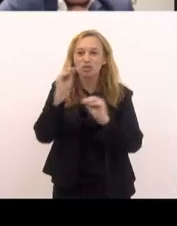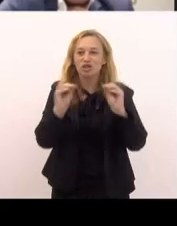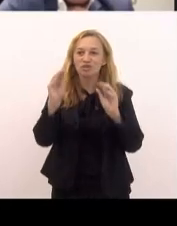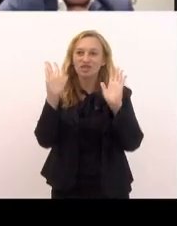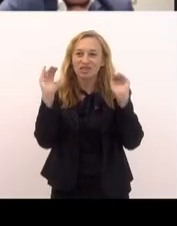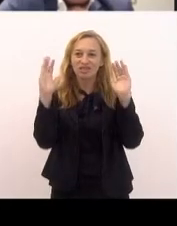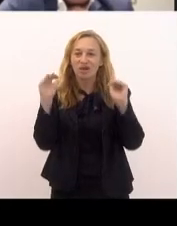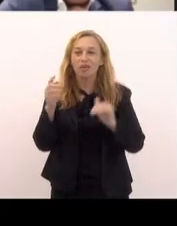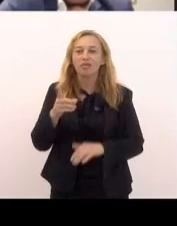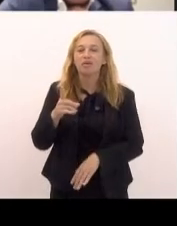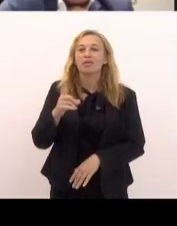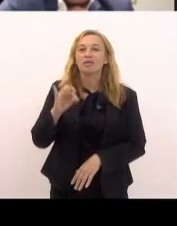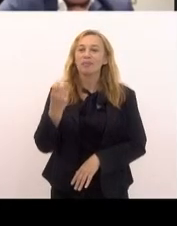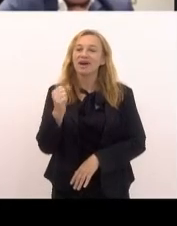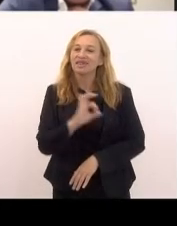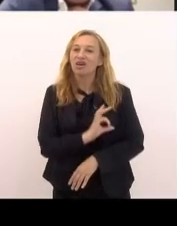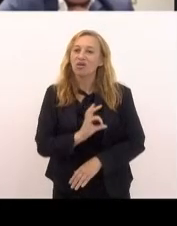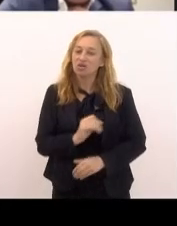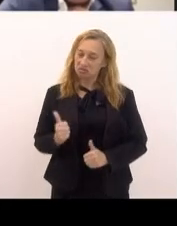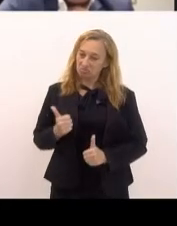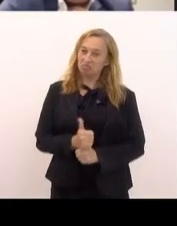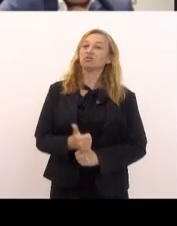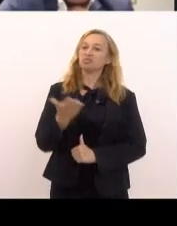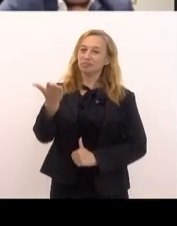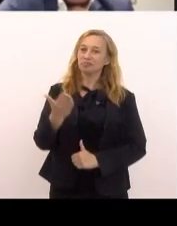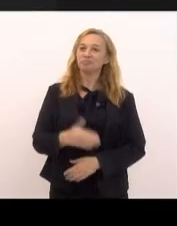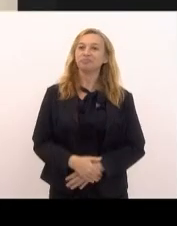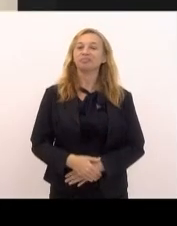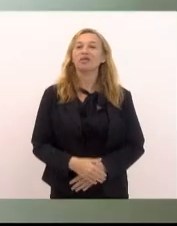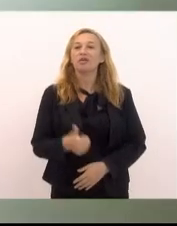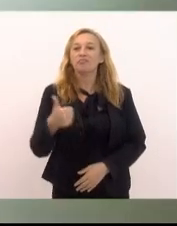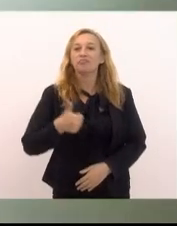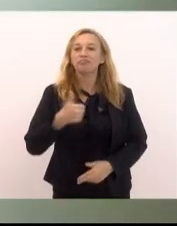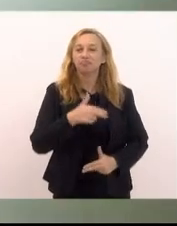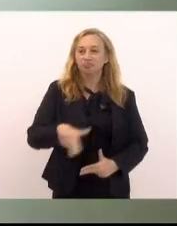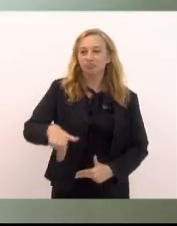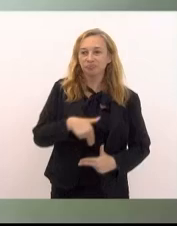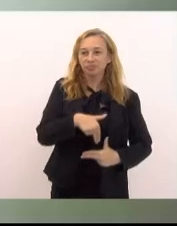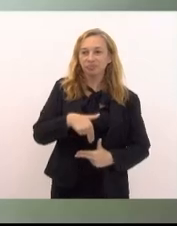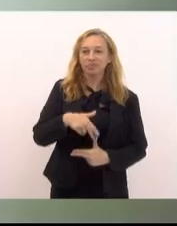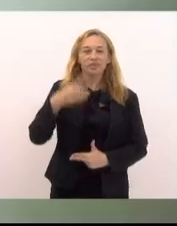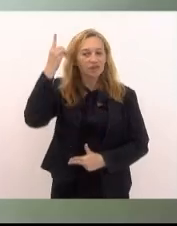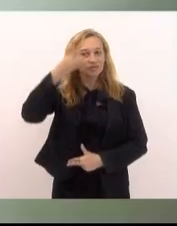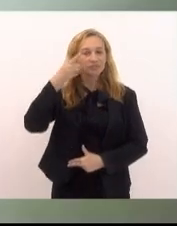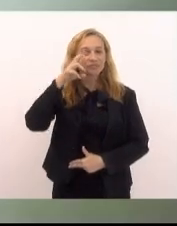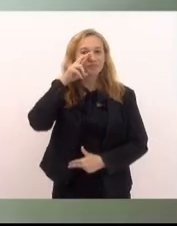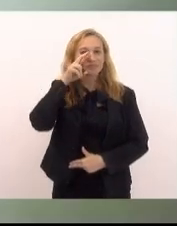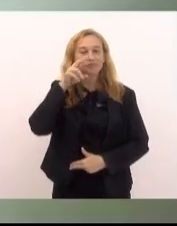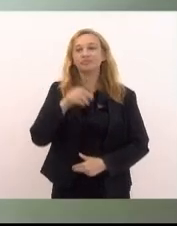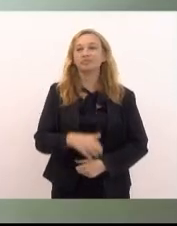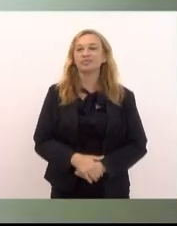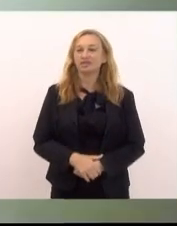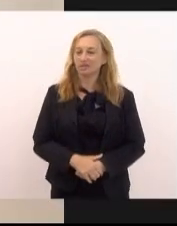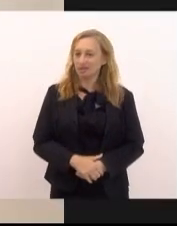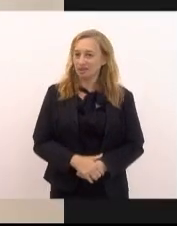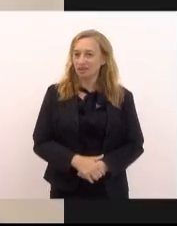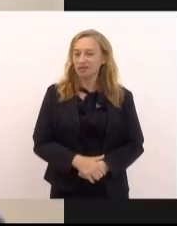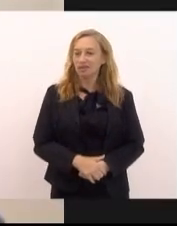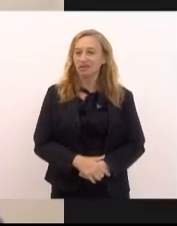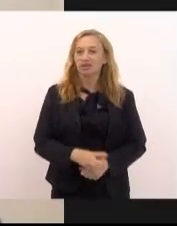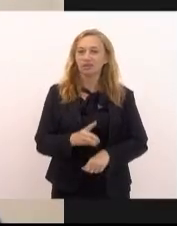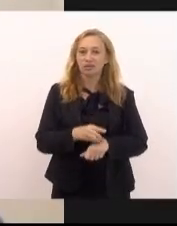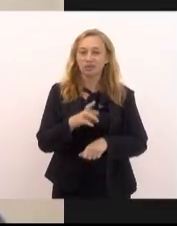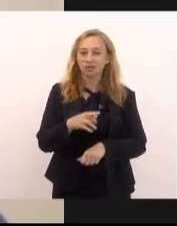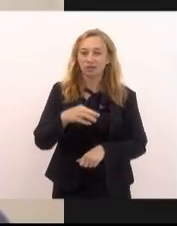Marta, com você, por favor. Beijos, presidente. Tchau. Primeiro orador inscrito é o nobre deputado Rosenberg Reis. Doutora Marta,